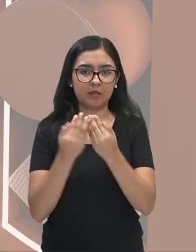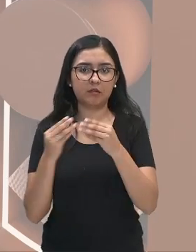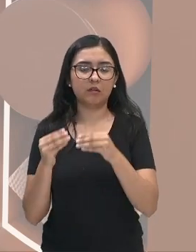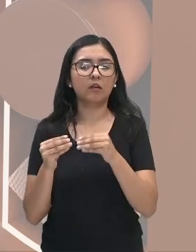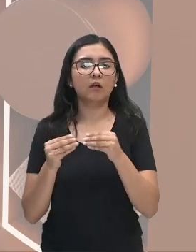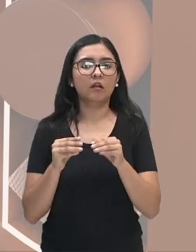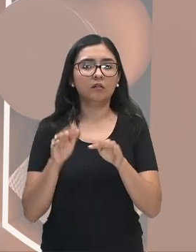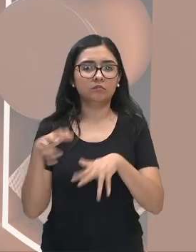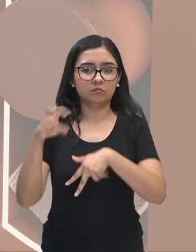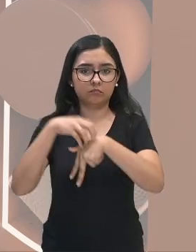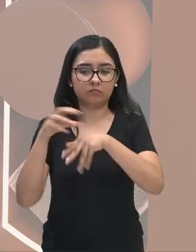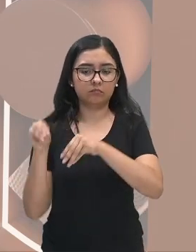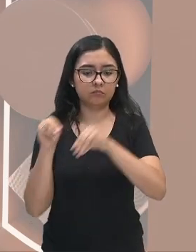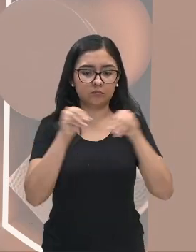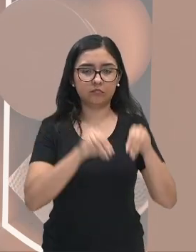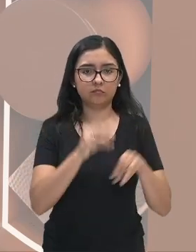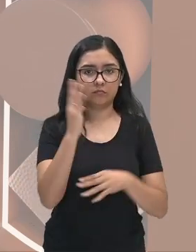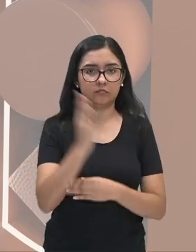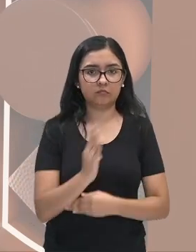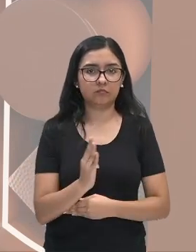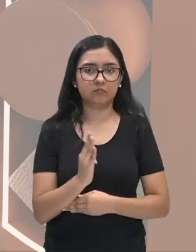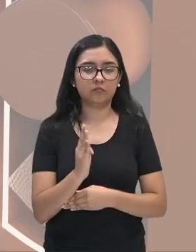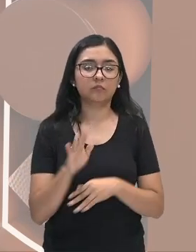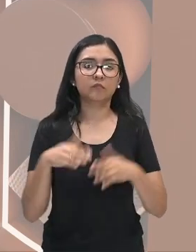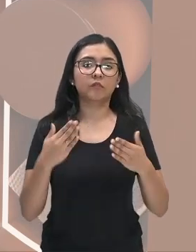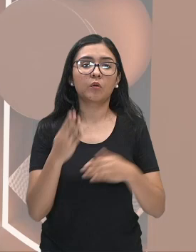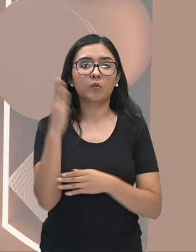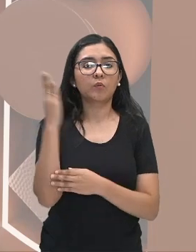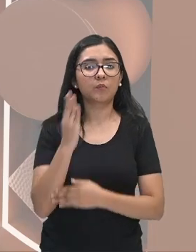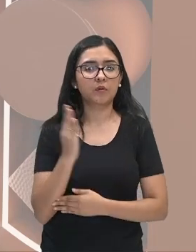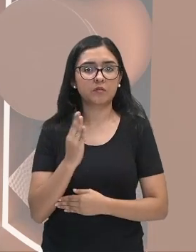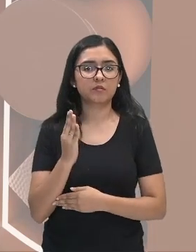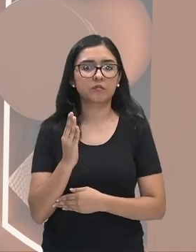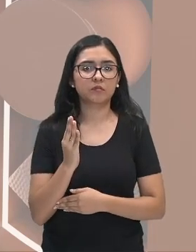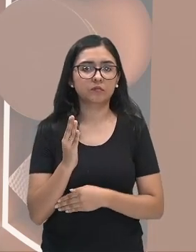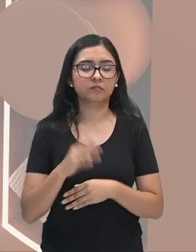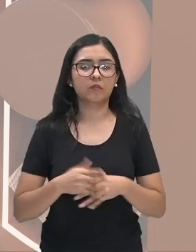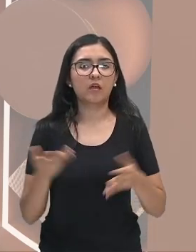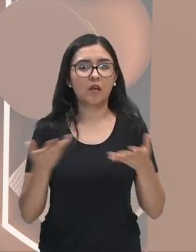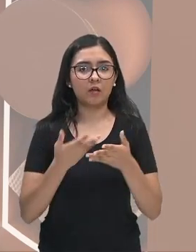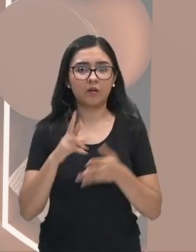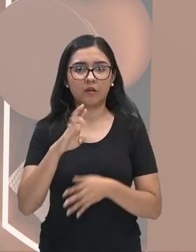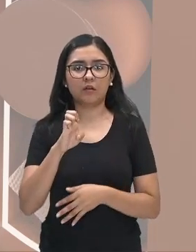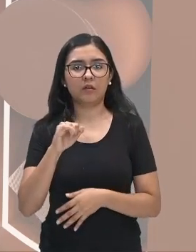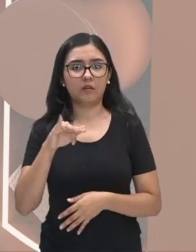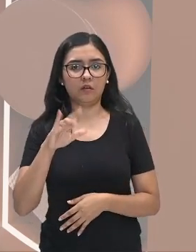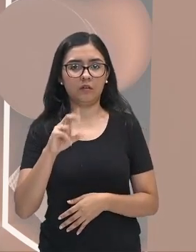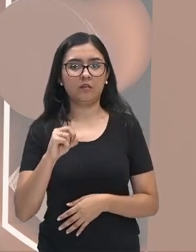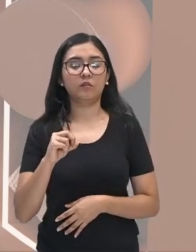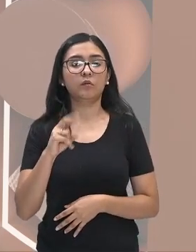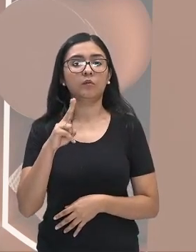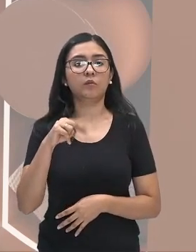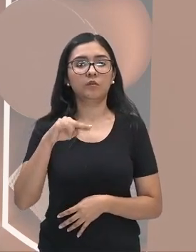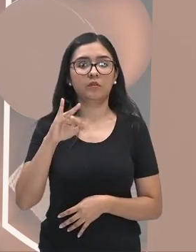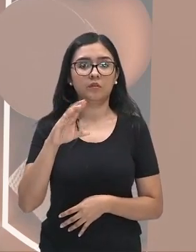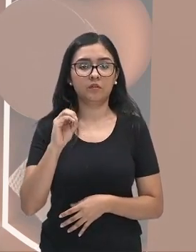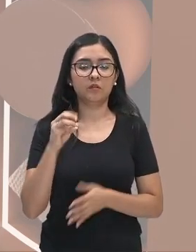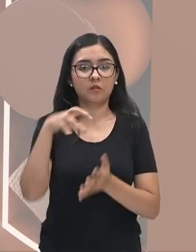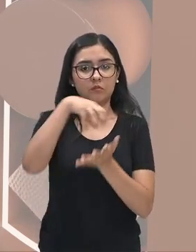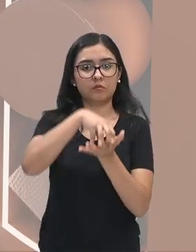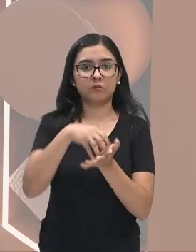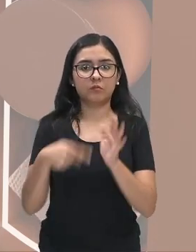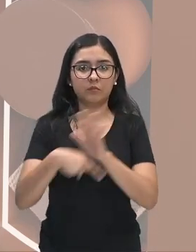quando o Brasil vai se tornar Reino Unido, vai se tornar sede da